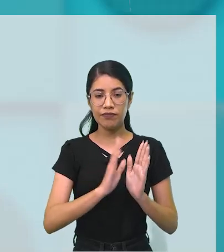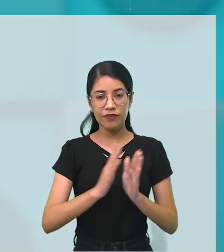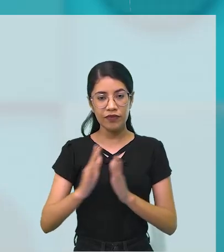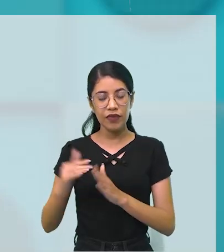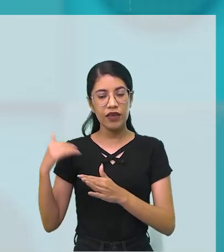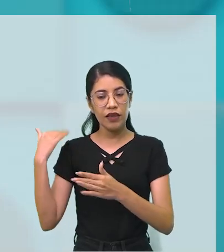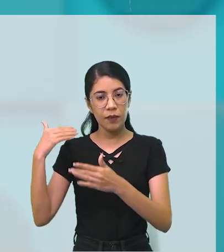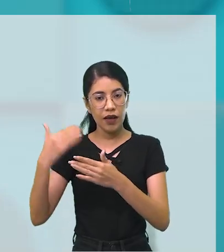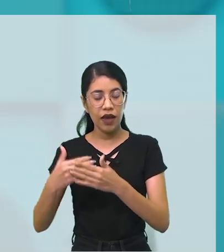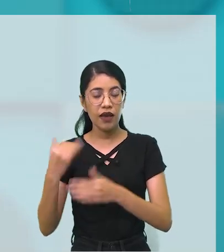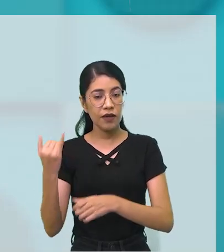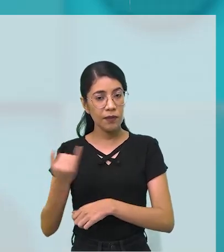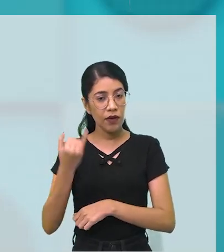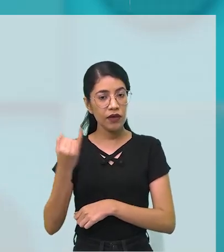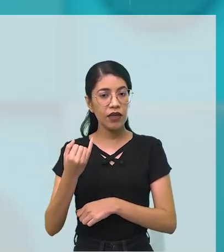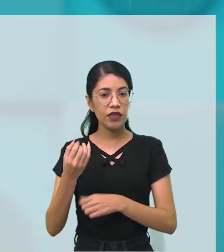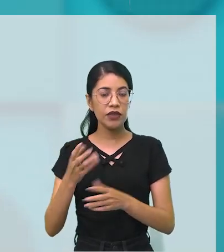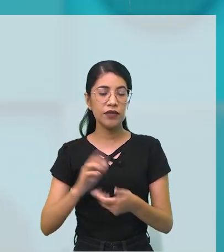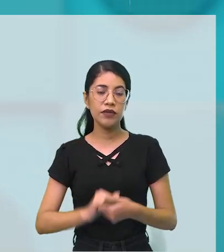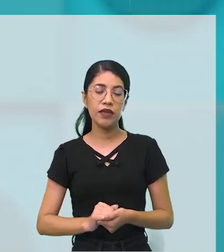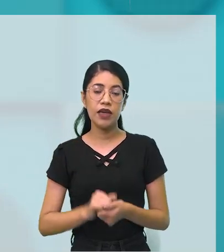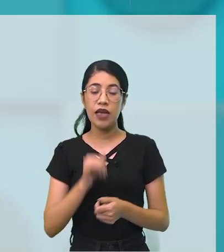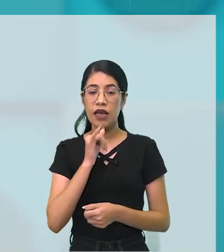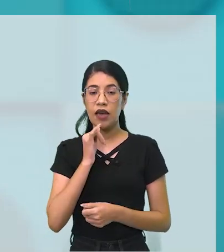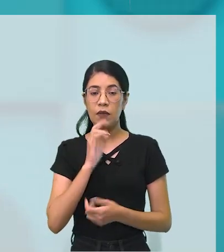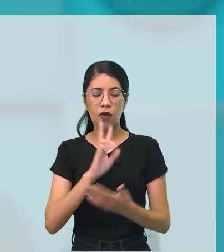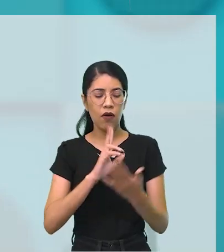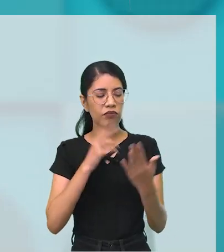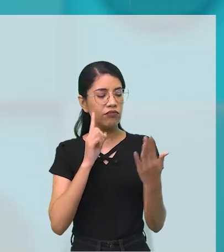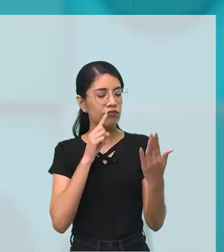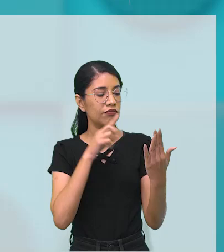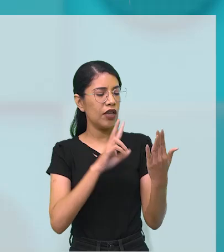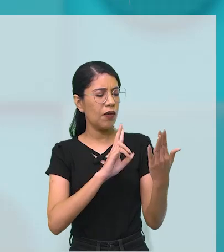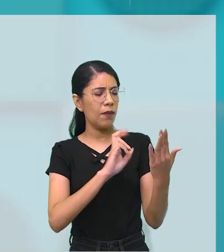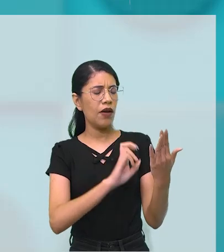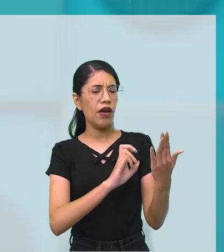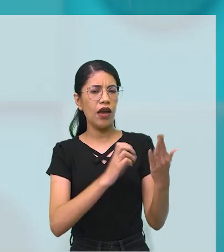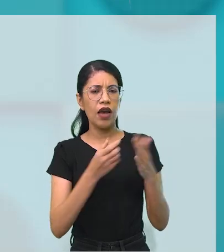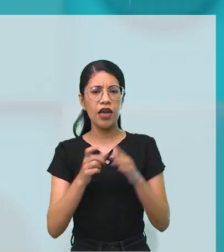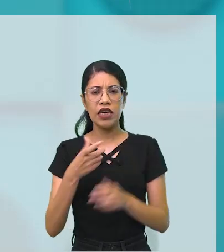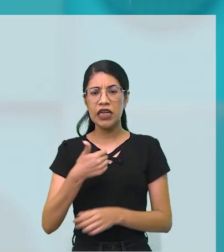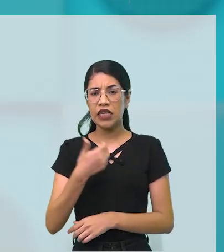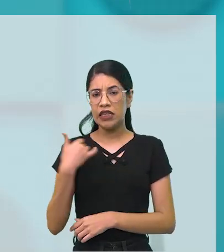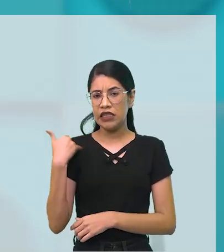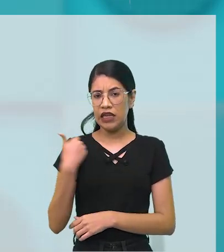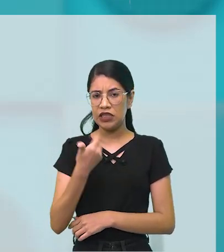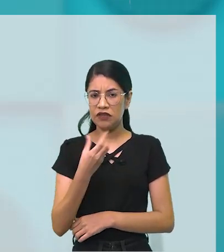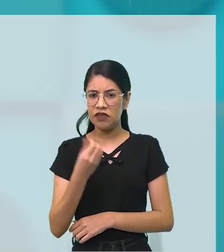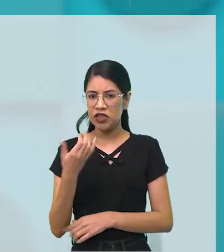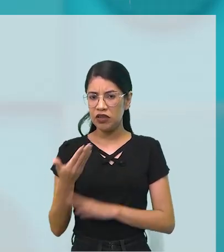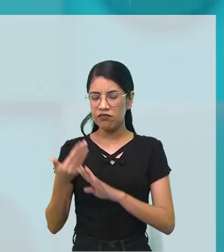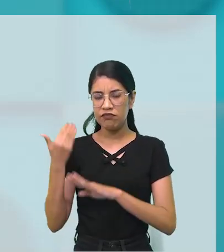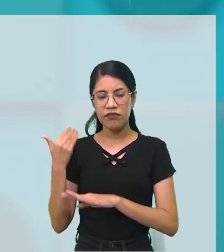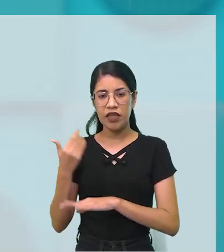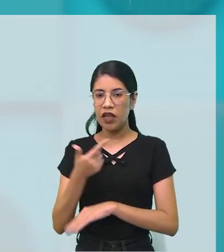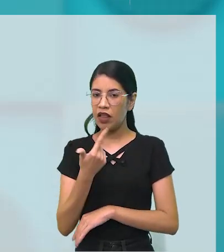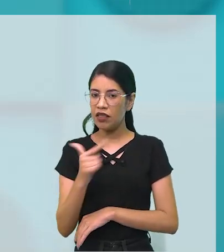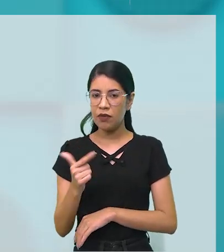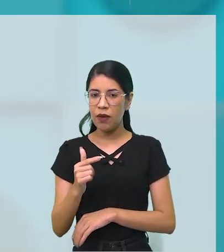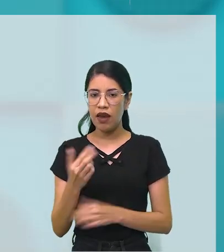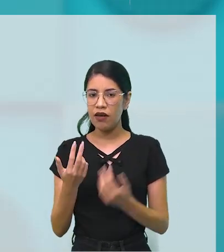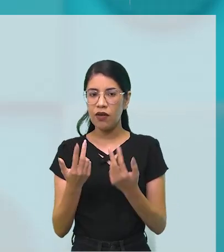é importante. Você olhar, eu olho para o meu rosto, eu não tenho mais o mesmo rosto de 20 anos, quando eu tinha 20 anos, né? Não tenho mais a